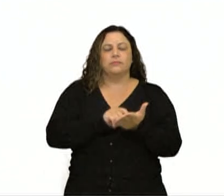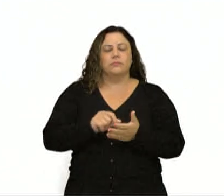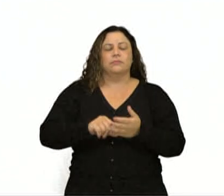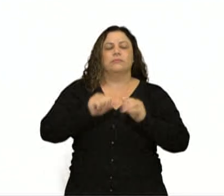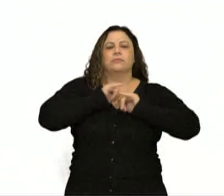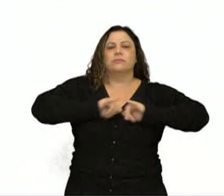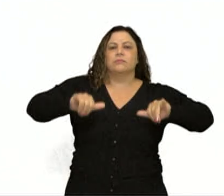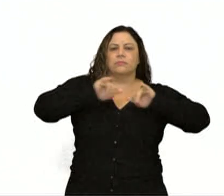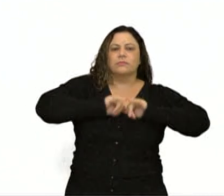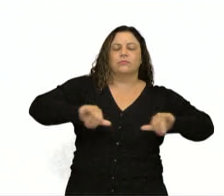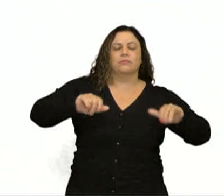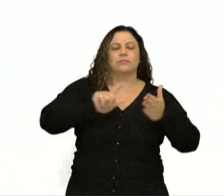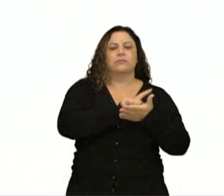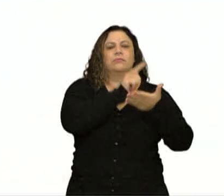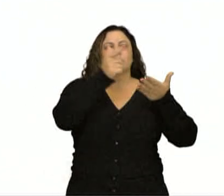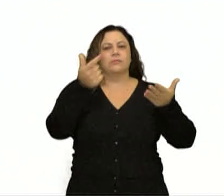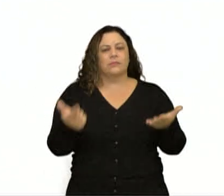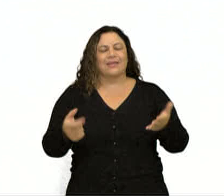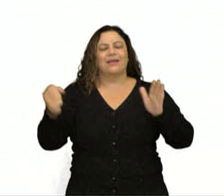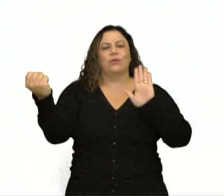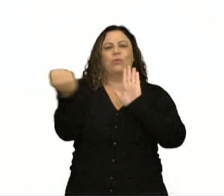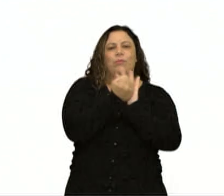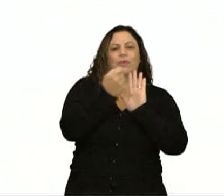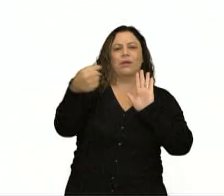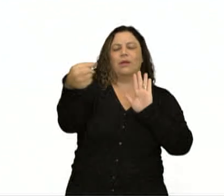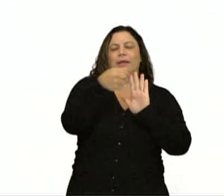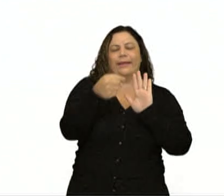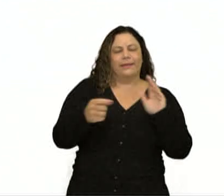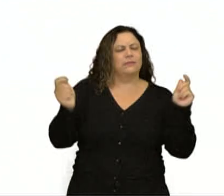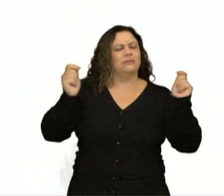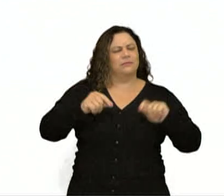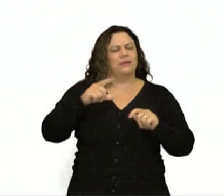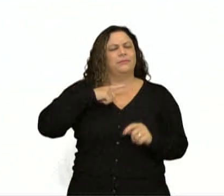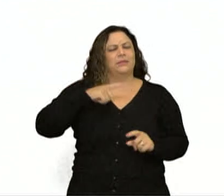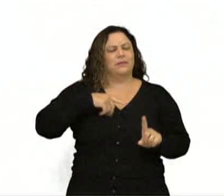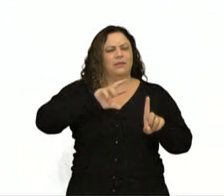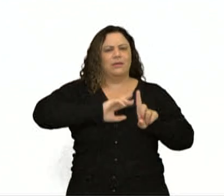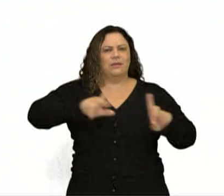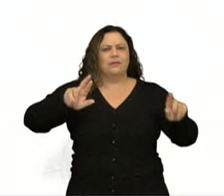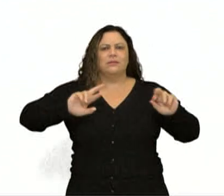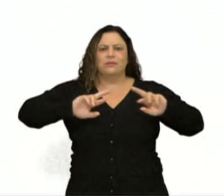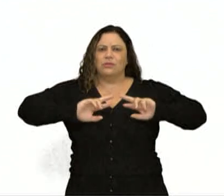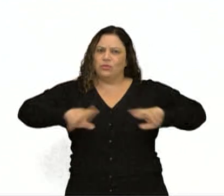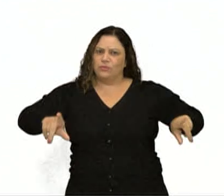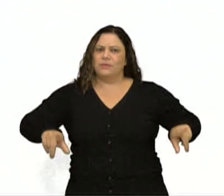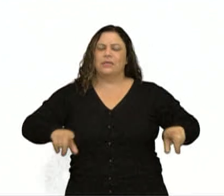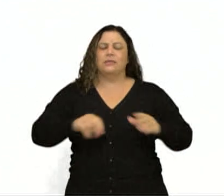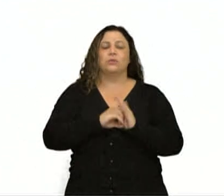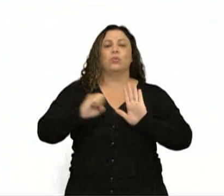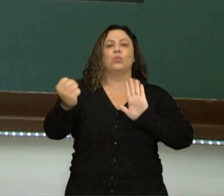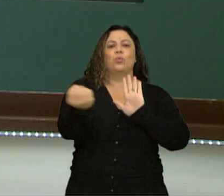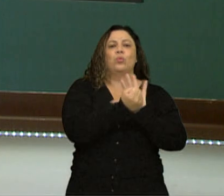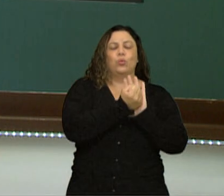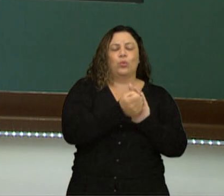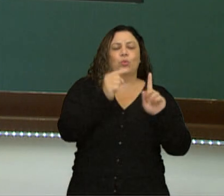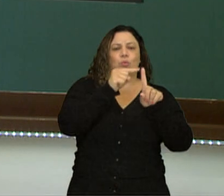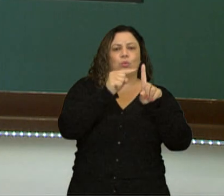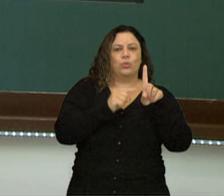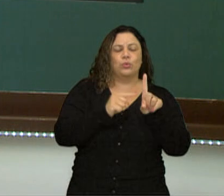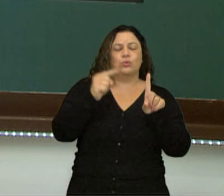anúncios, logomarcas, logotipos. E você sabia que tem diferença entre logomarca e